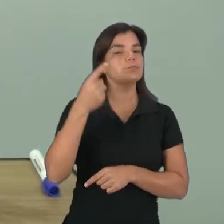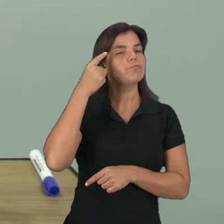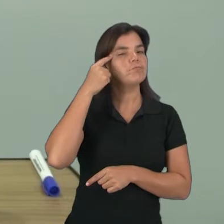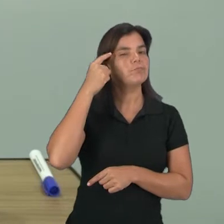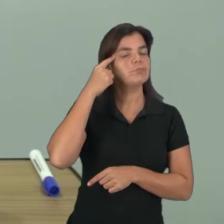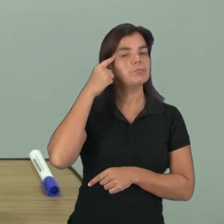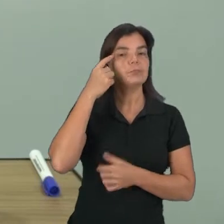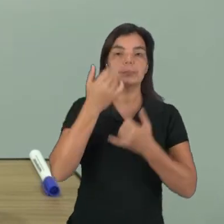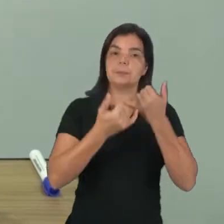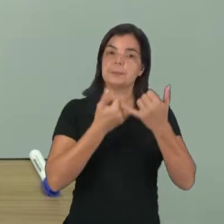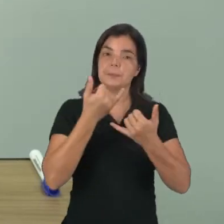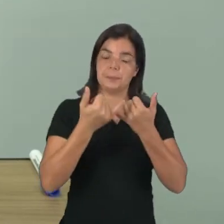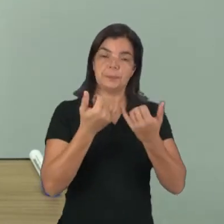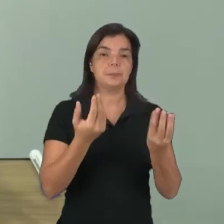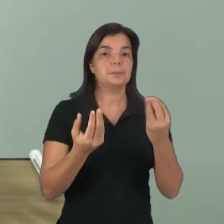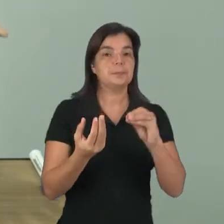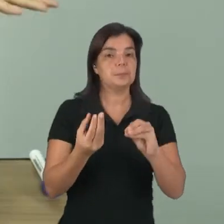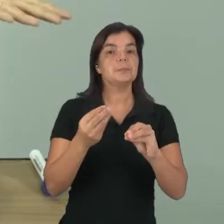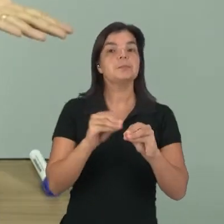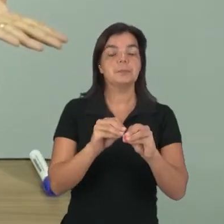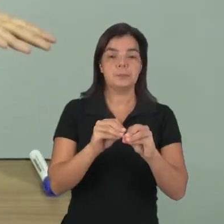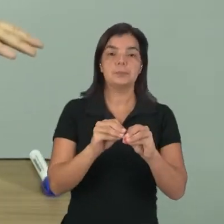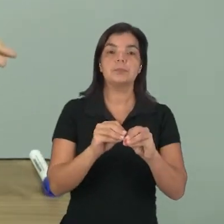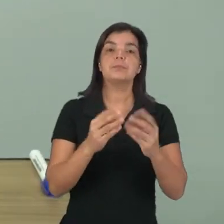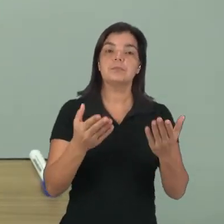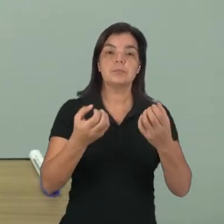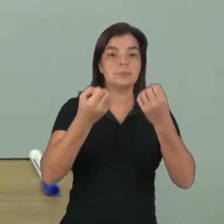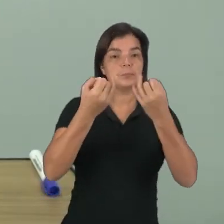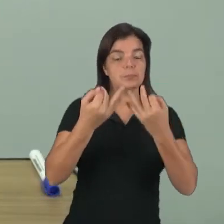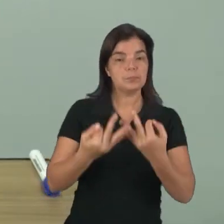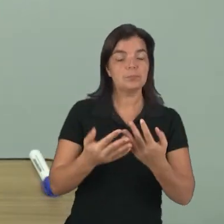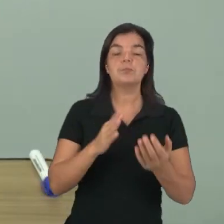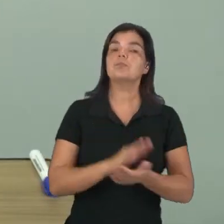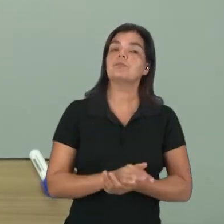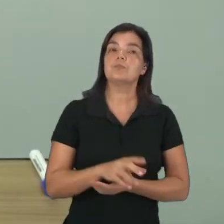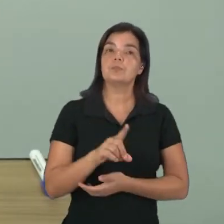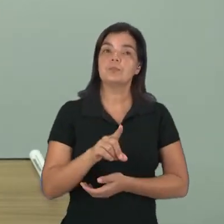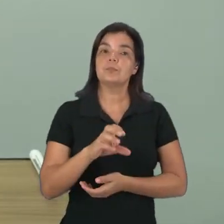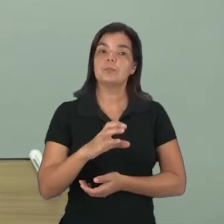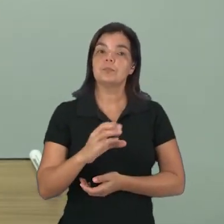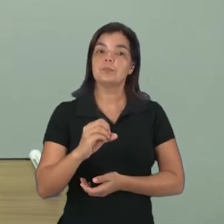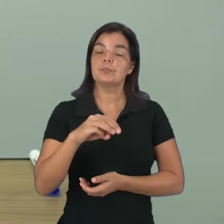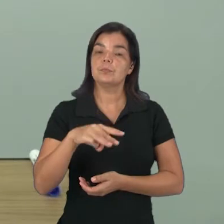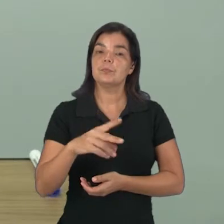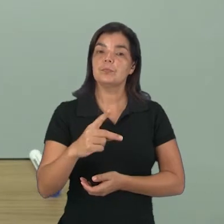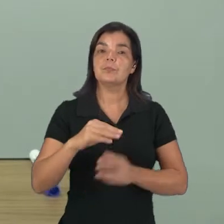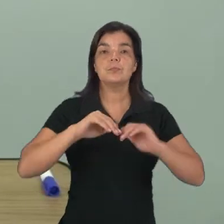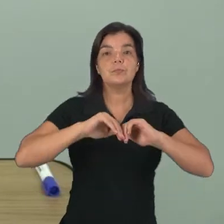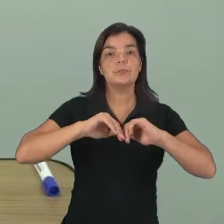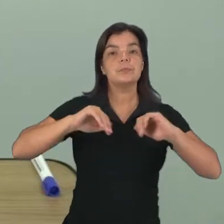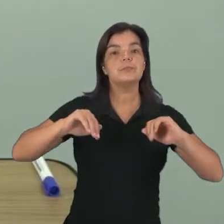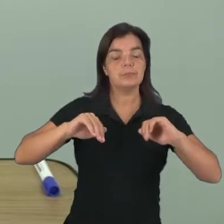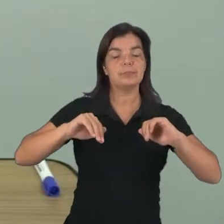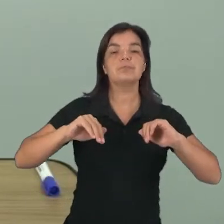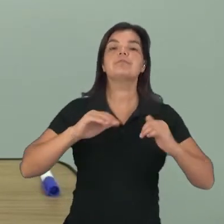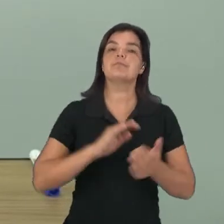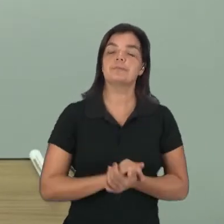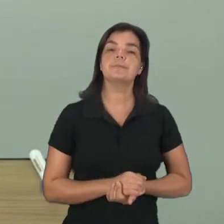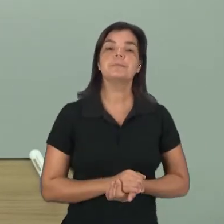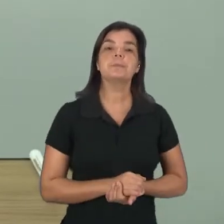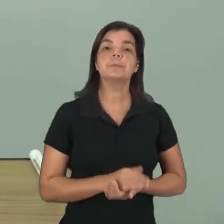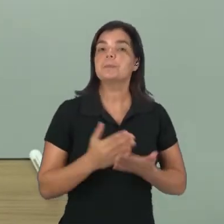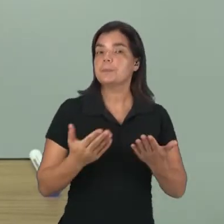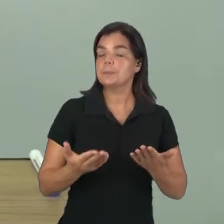pensando ali no jogo de quebra-cabeças, que quando falamos em decomposição, nós estamos tendo a ideia de desmontar,